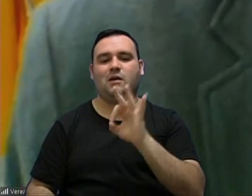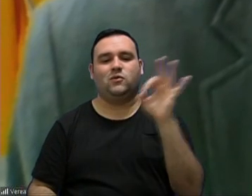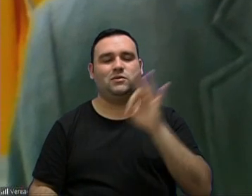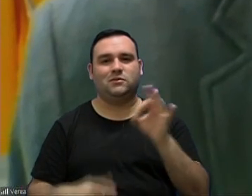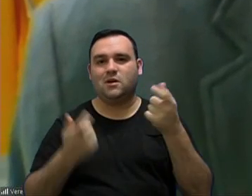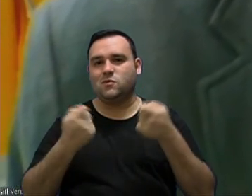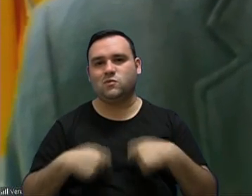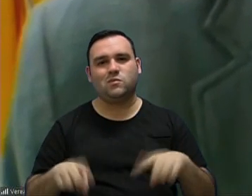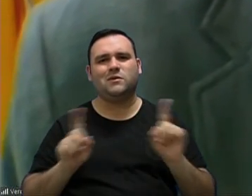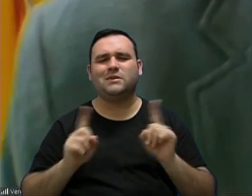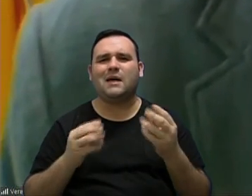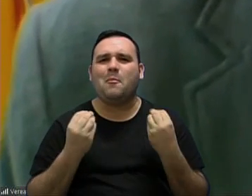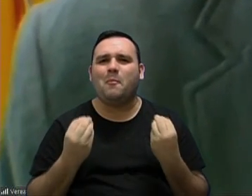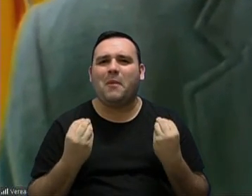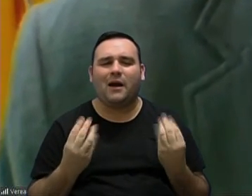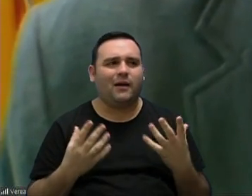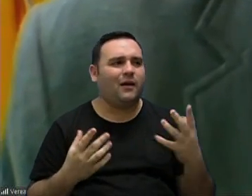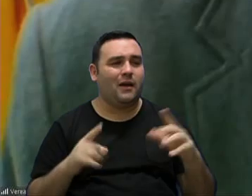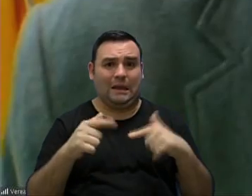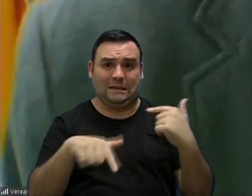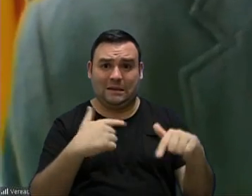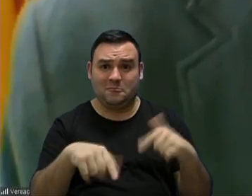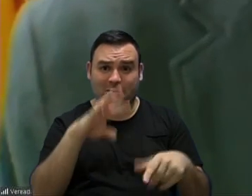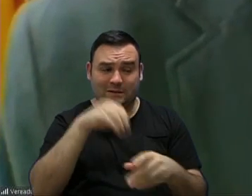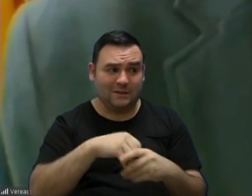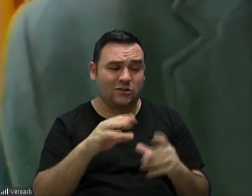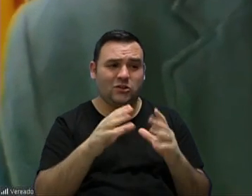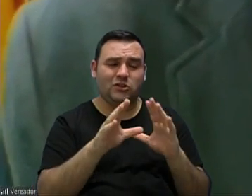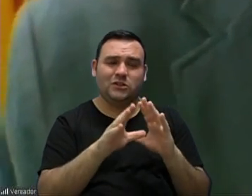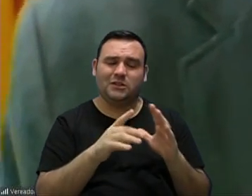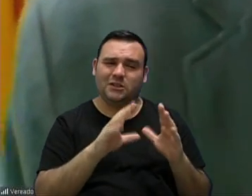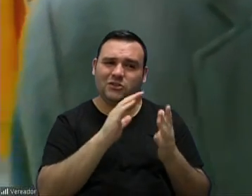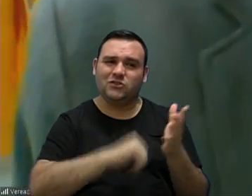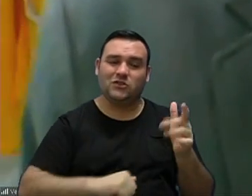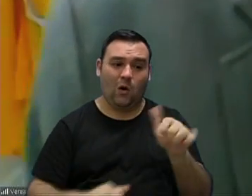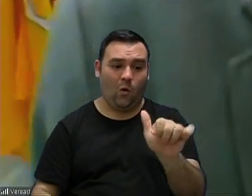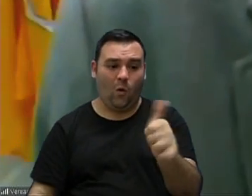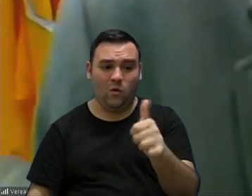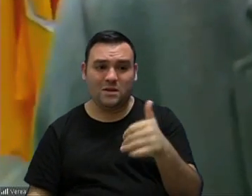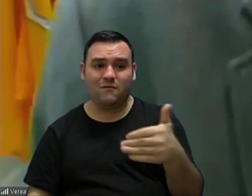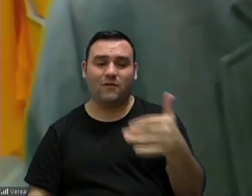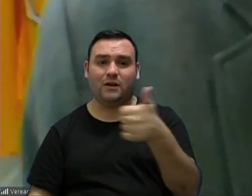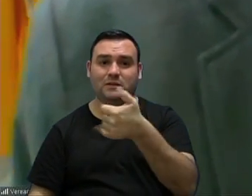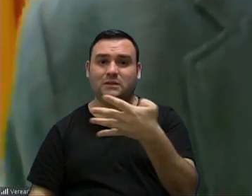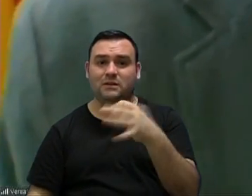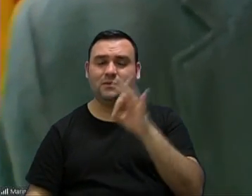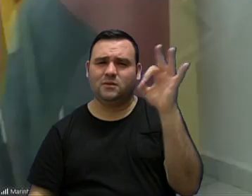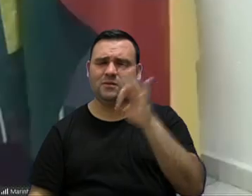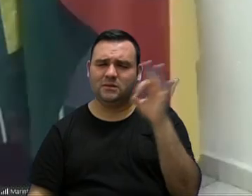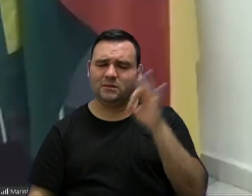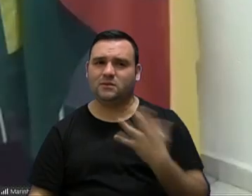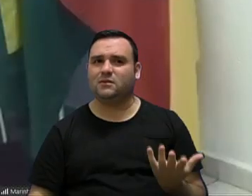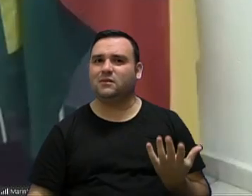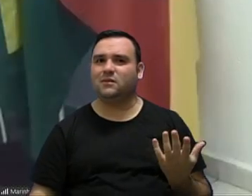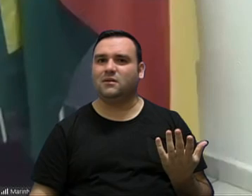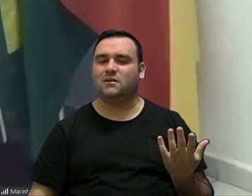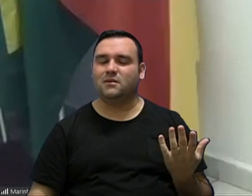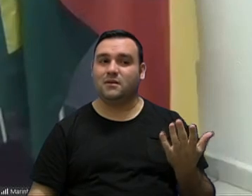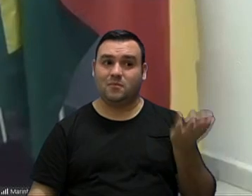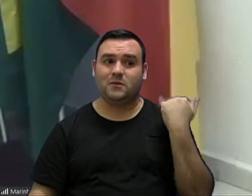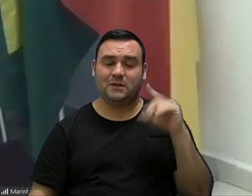14%. Para que tirar dos nossos funcionários de 11% para 14%? Se só